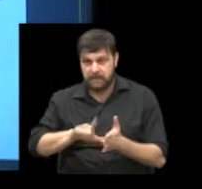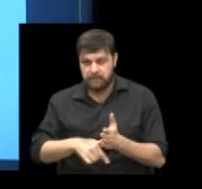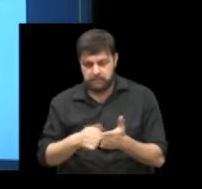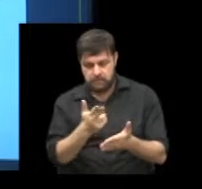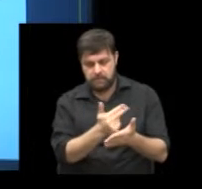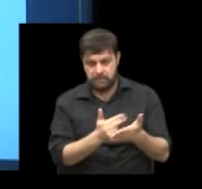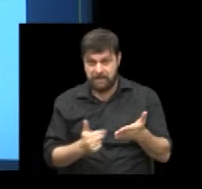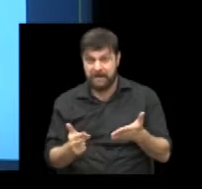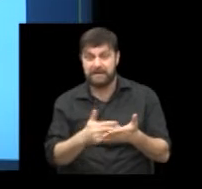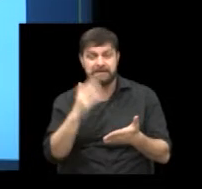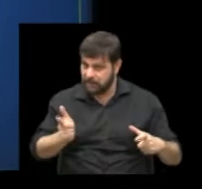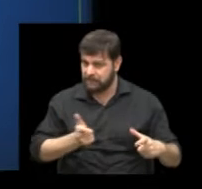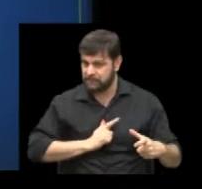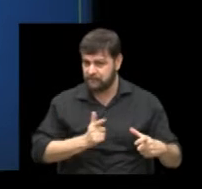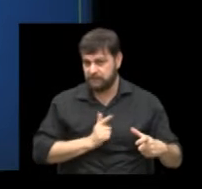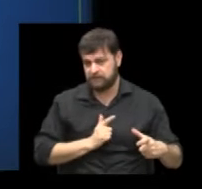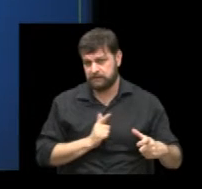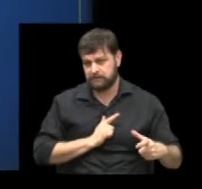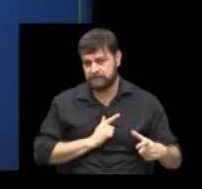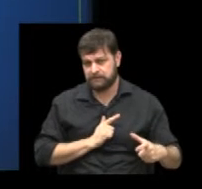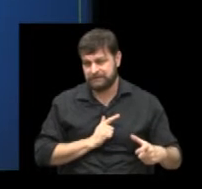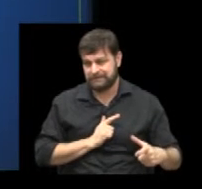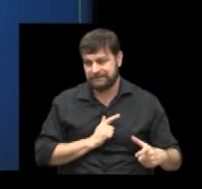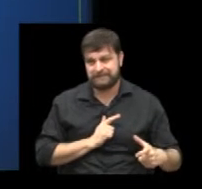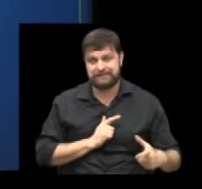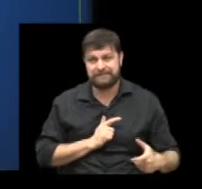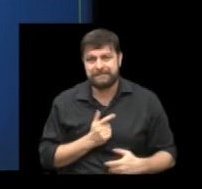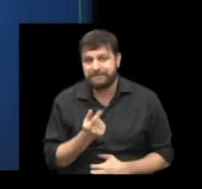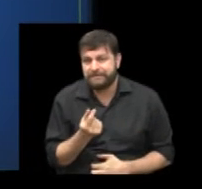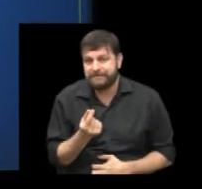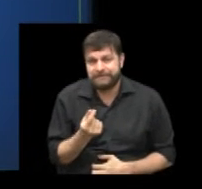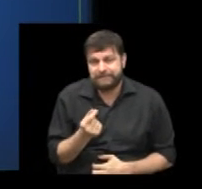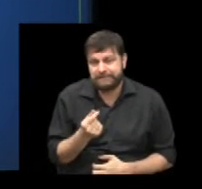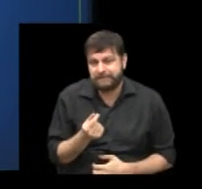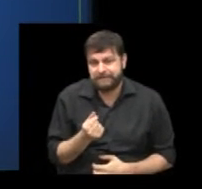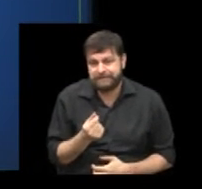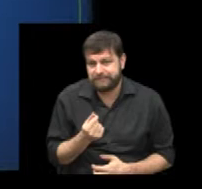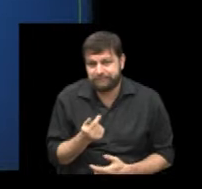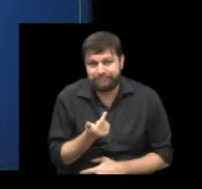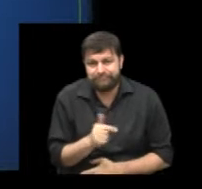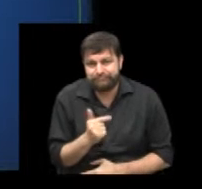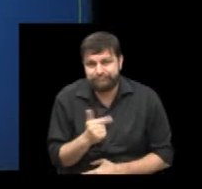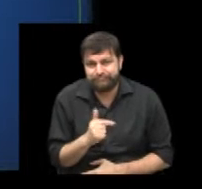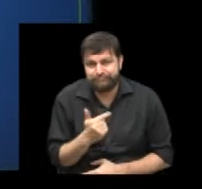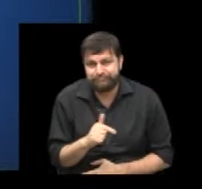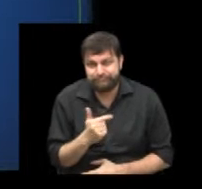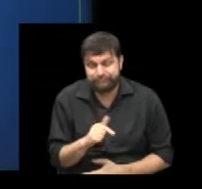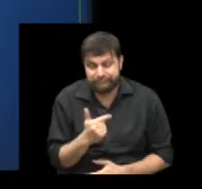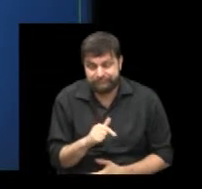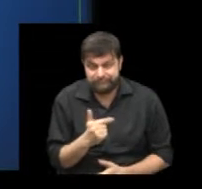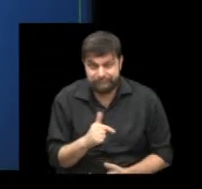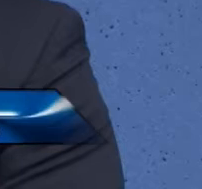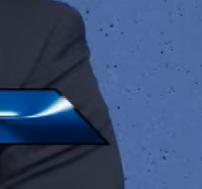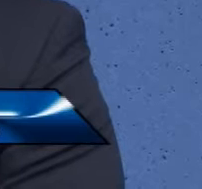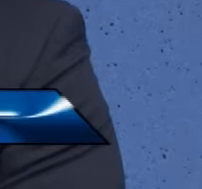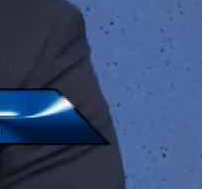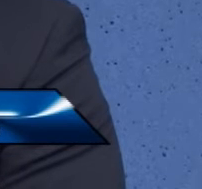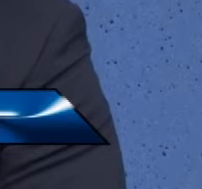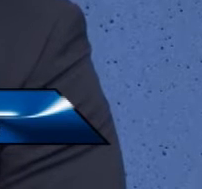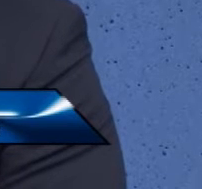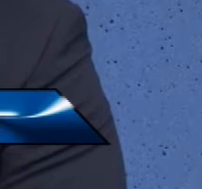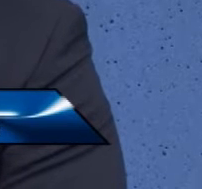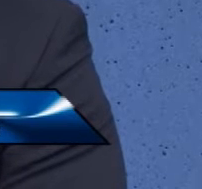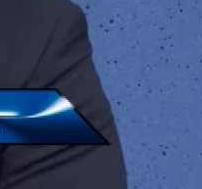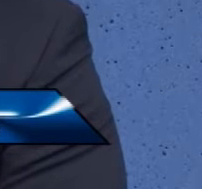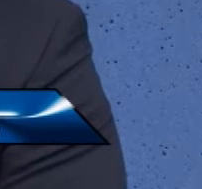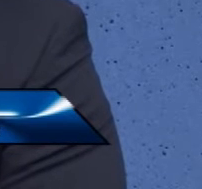valinhos e jaguariúna 93 pessoas aguardam uma vaga para receber os cuidados na pestalozzi acho que nosso maior